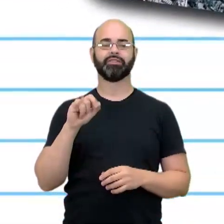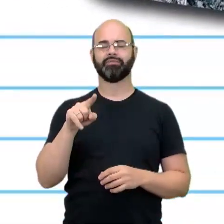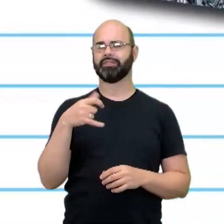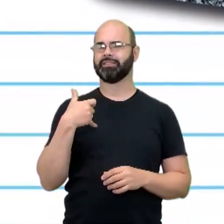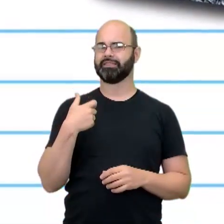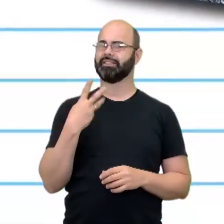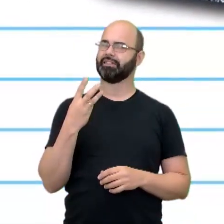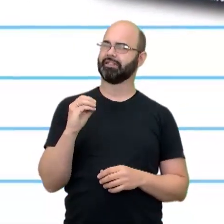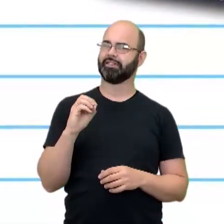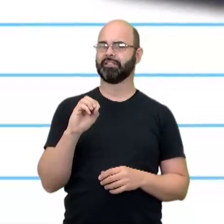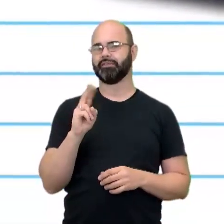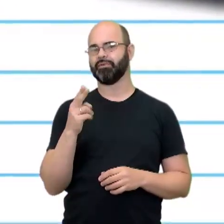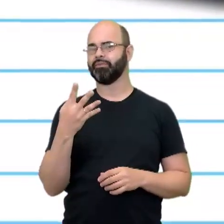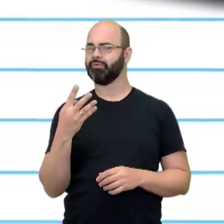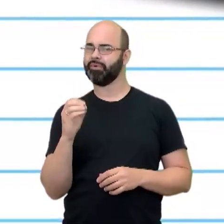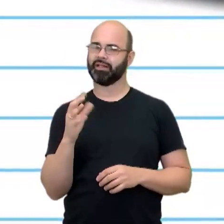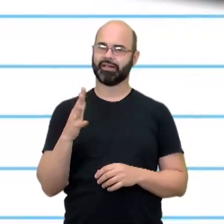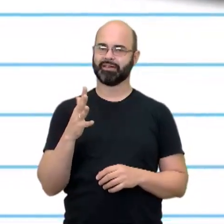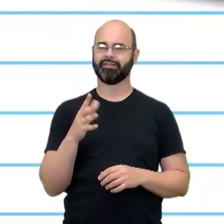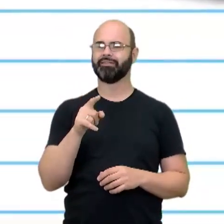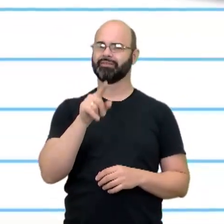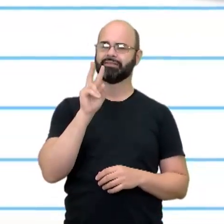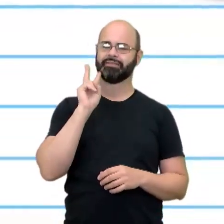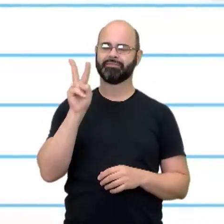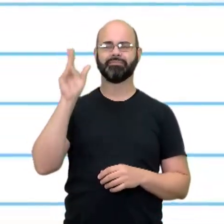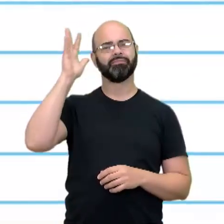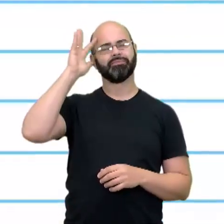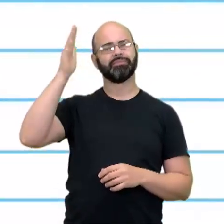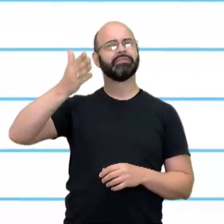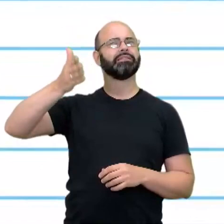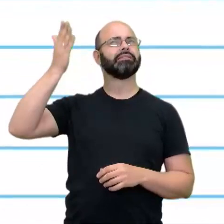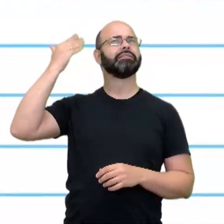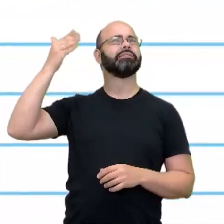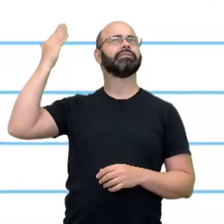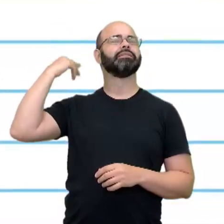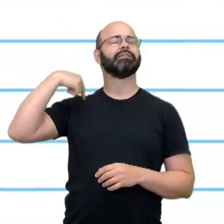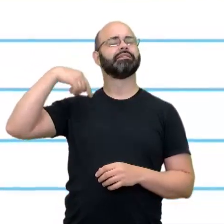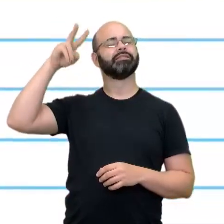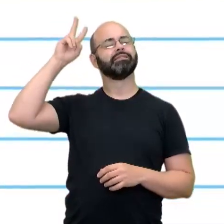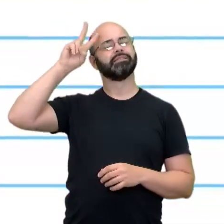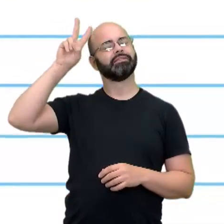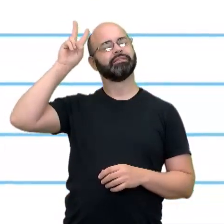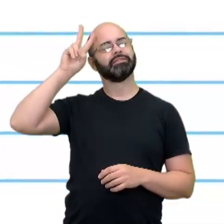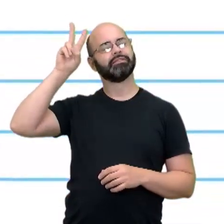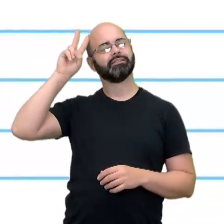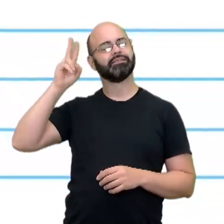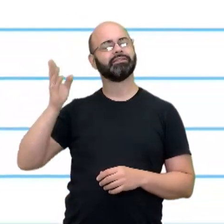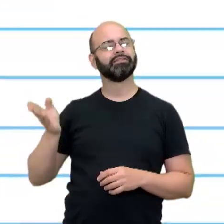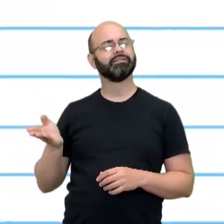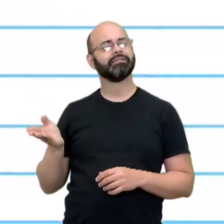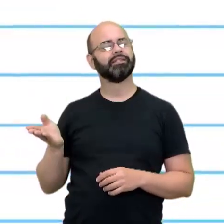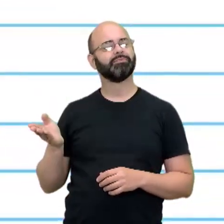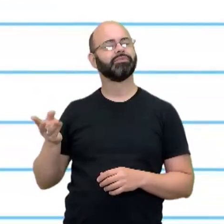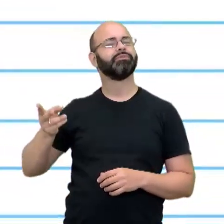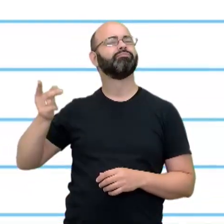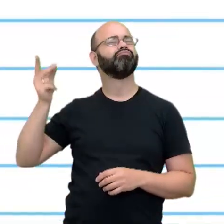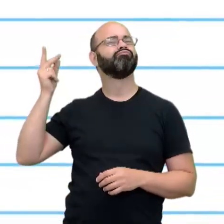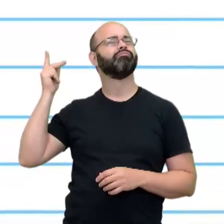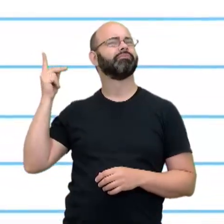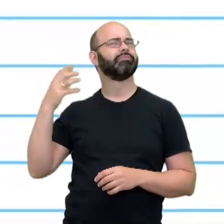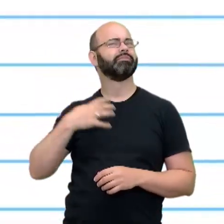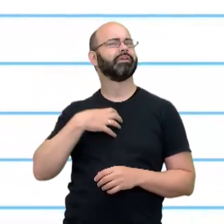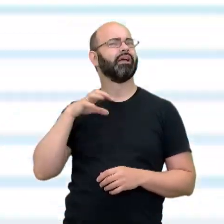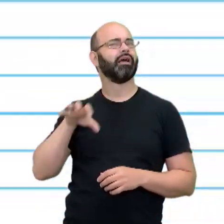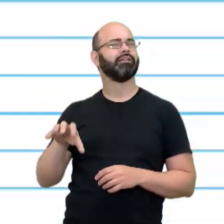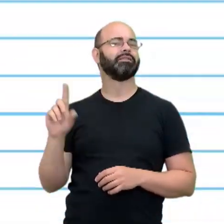40, provavelmente já se pegou algumas vezes dizendo: no meu tempo as coisas não eram assim. Bom, podemos